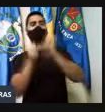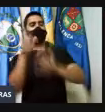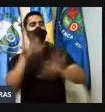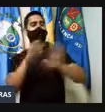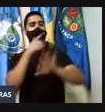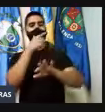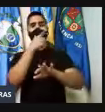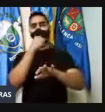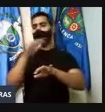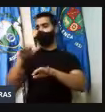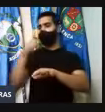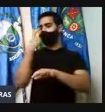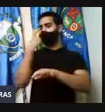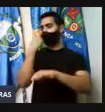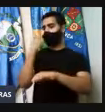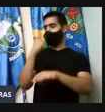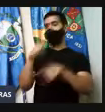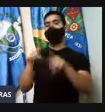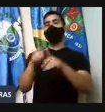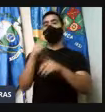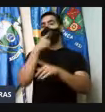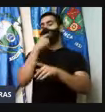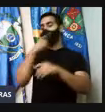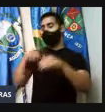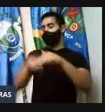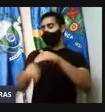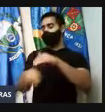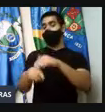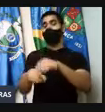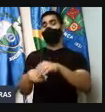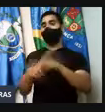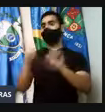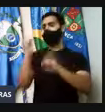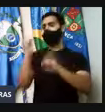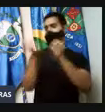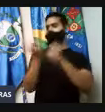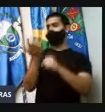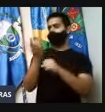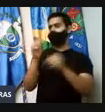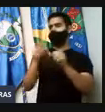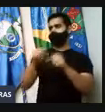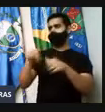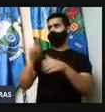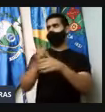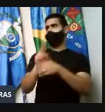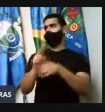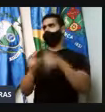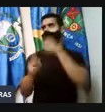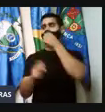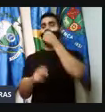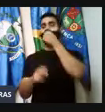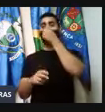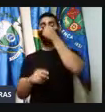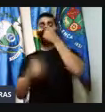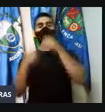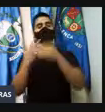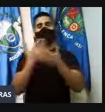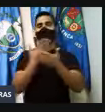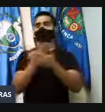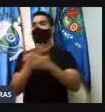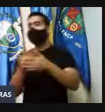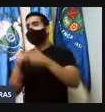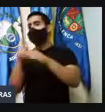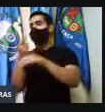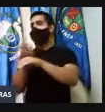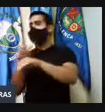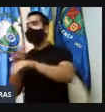água, coletem e tratem o esgoto. Então, a empresa que se interessar em fazer isso aqui em Valença, ela vai vir fazer um estudo, né, para